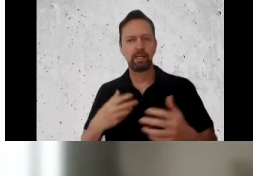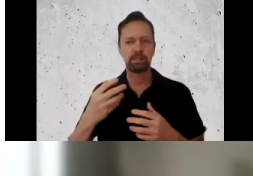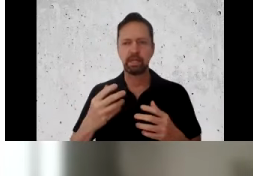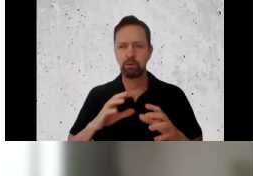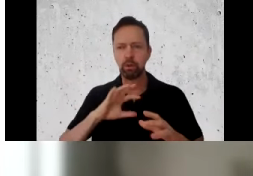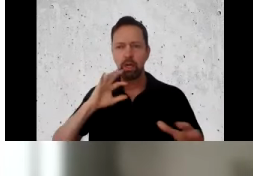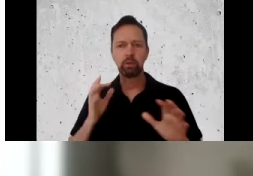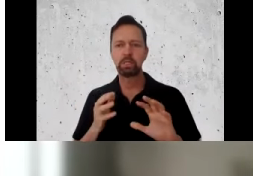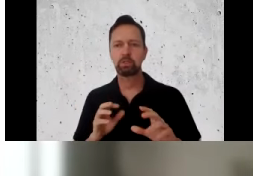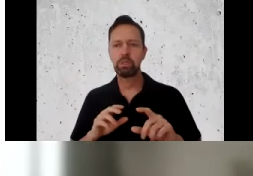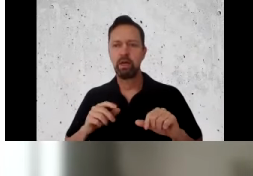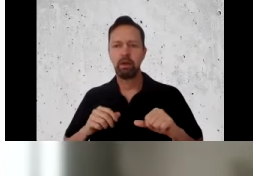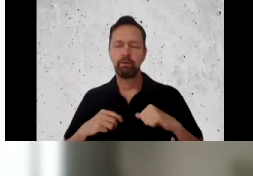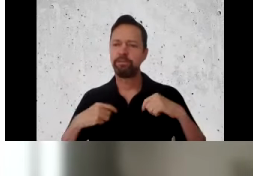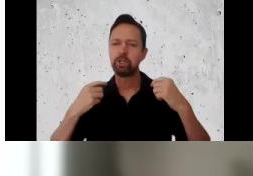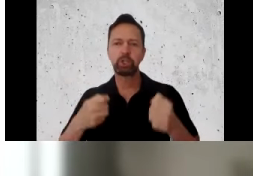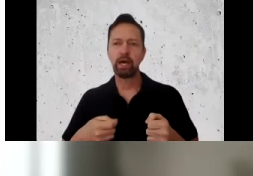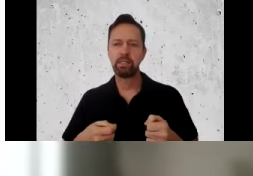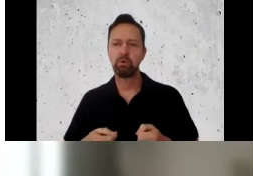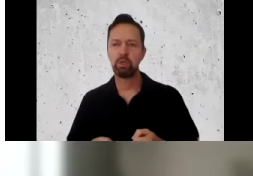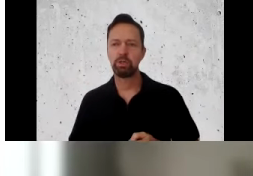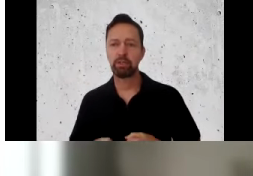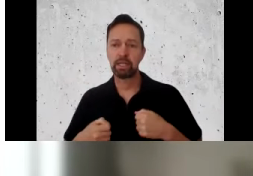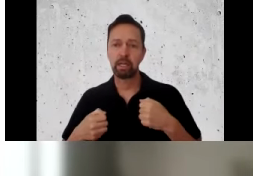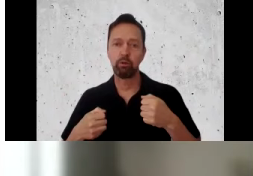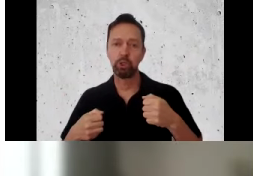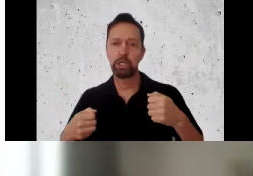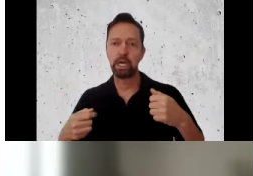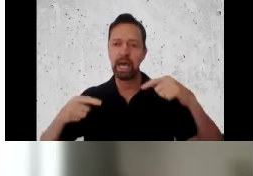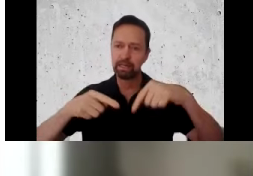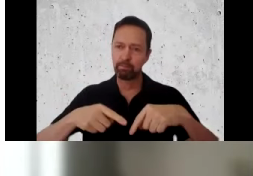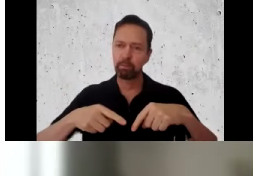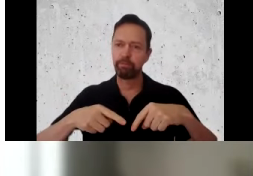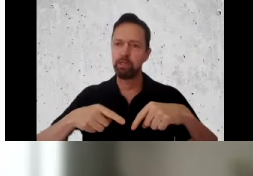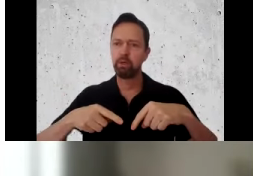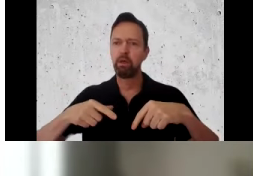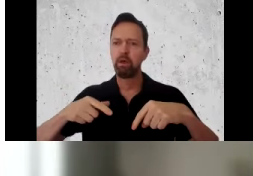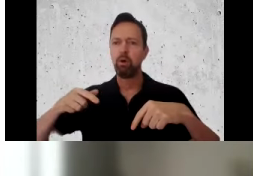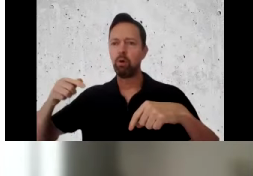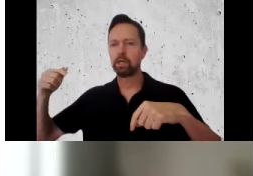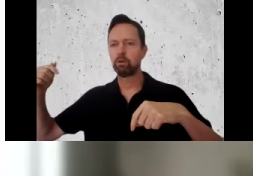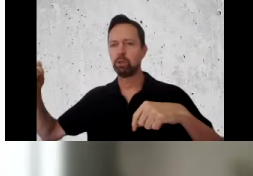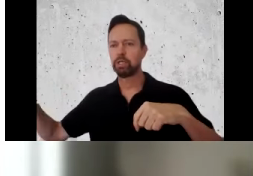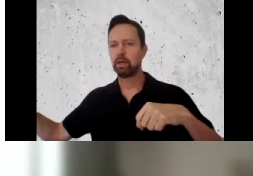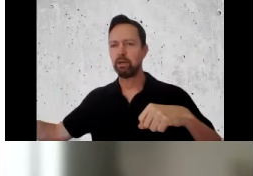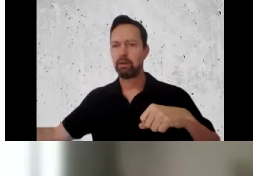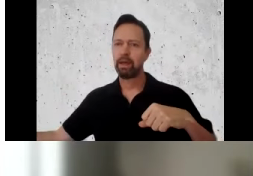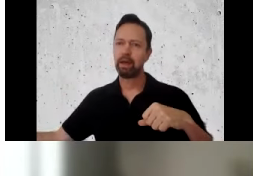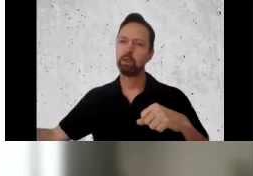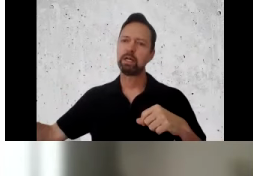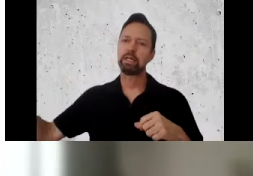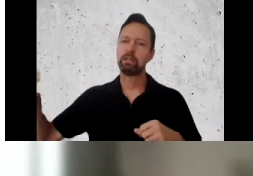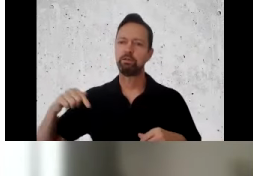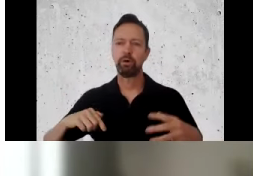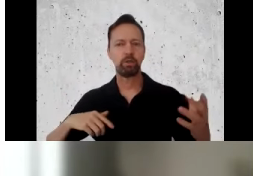como terceirizado, todas essas coisas. Franchise, onde a tecnologia é da própria firma ou a tecnologia